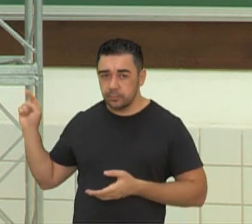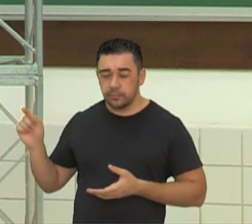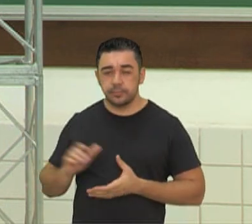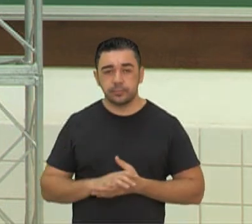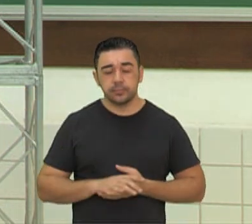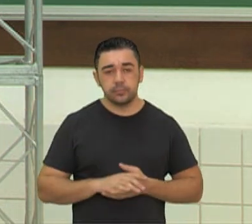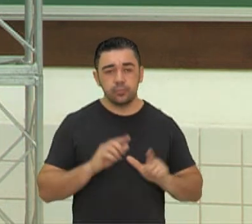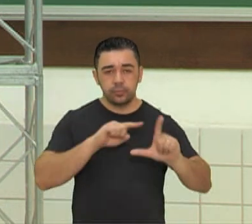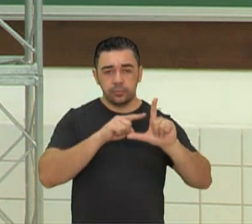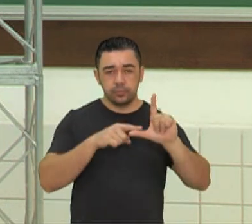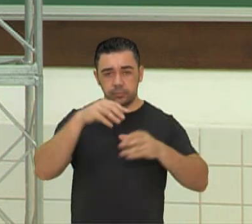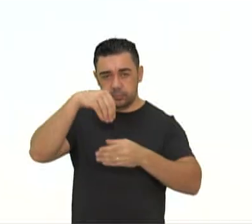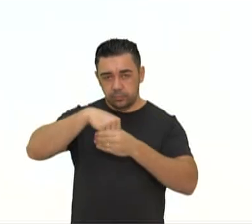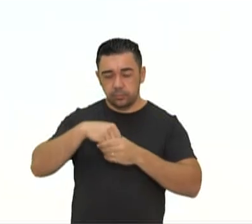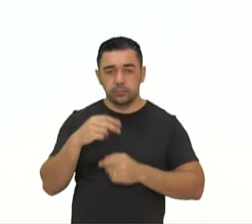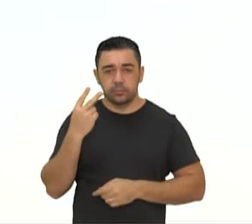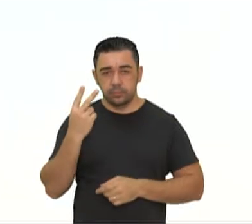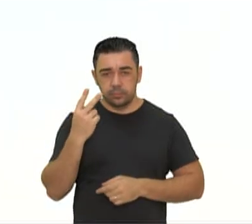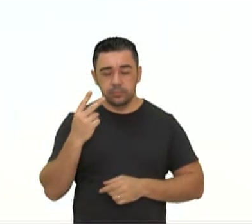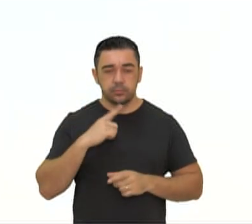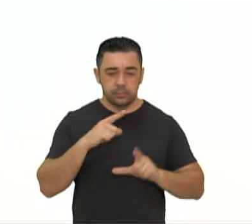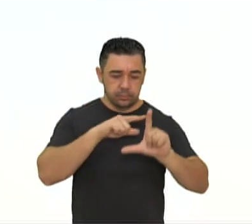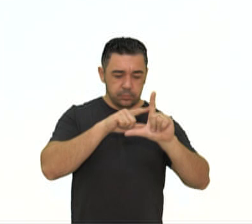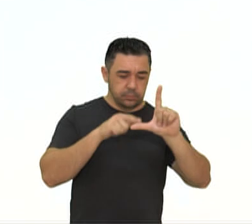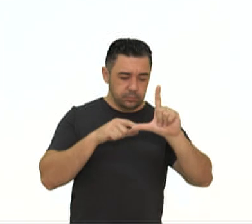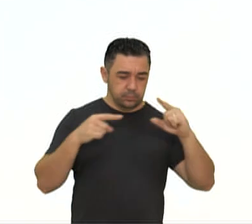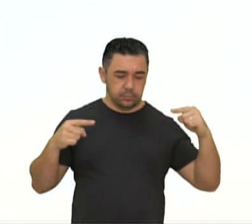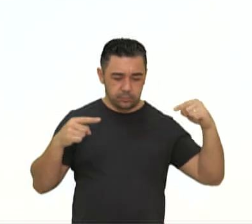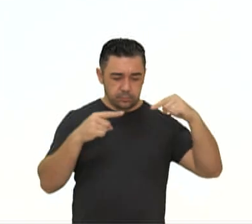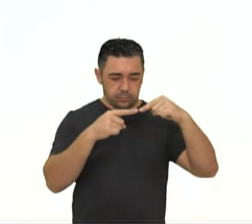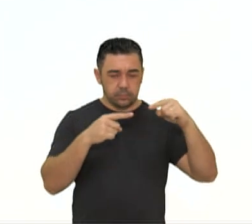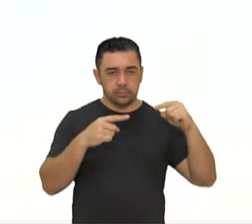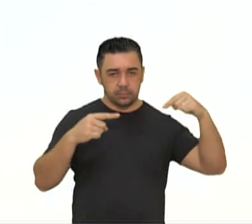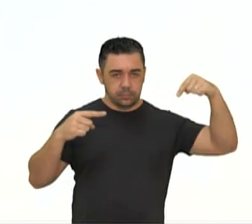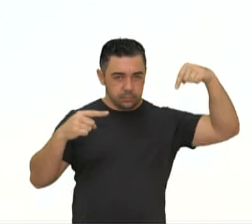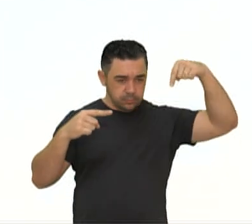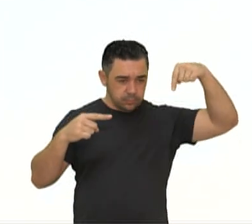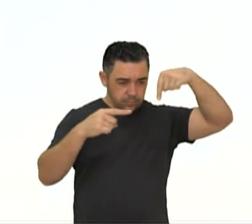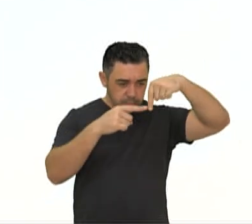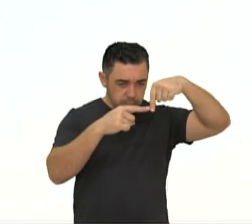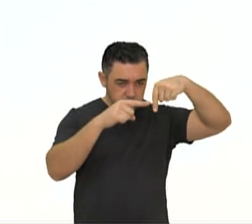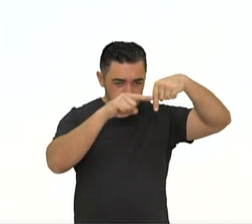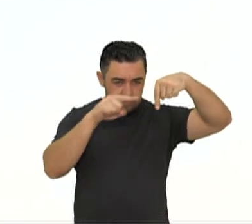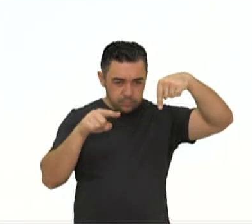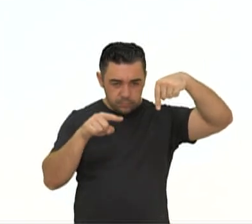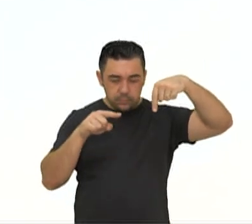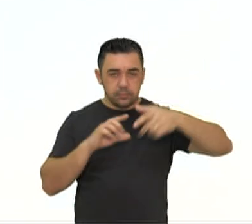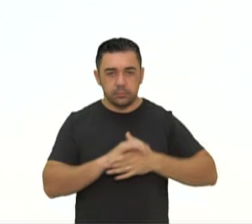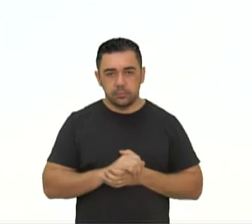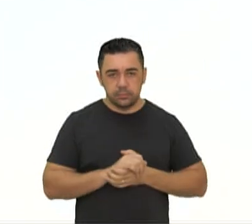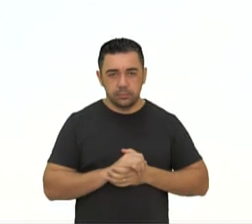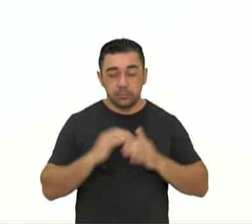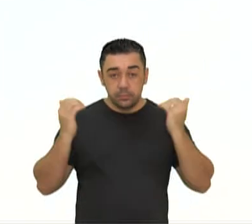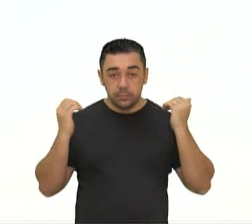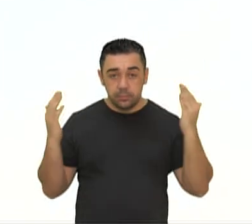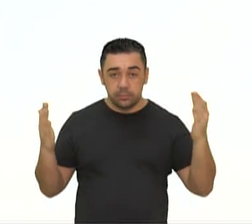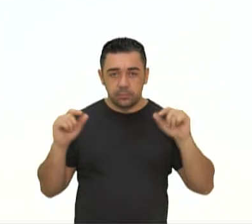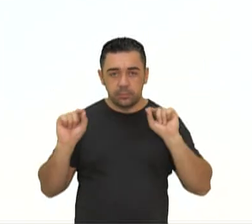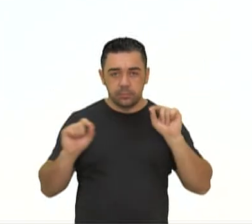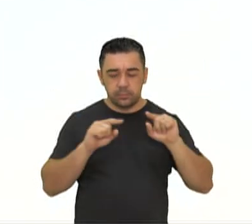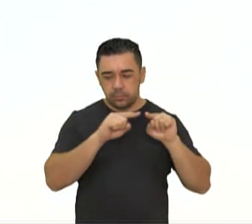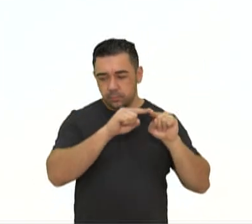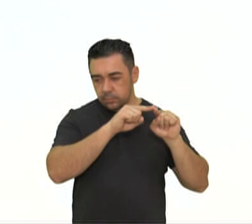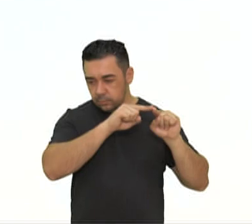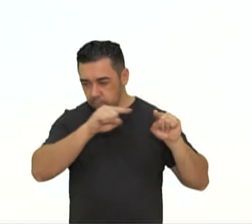O ângulo interno é formado por dois lados do polígono com vértice comum, certo? Ângulo externo,